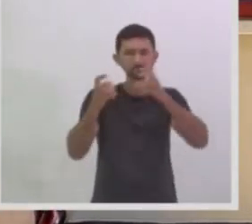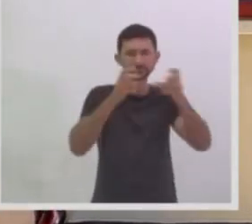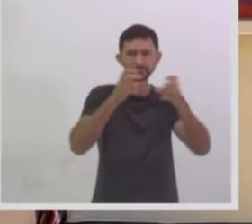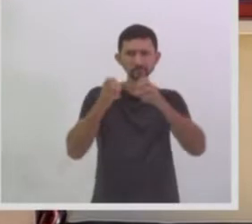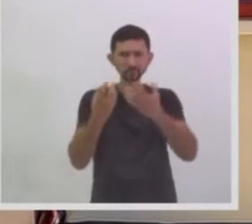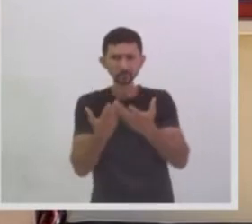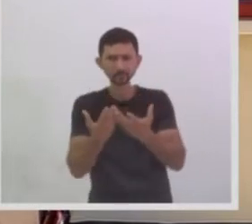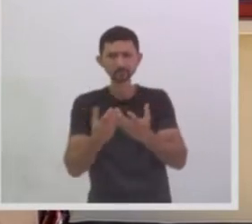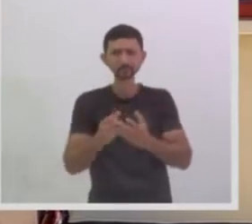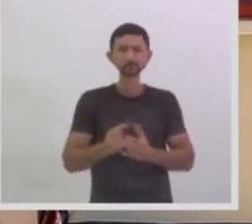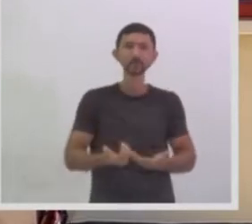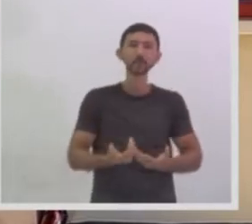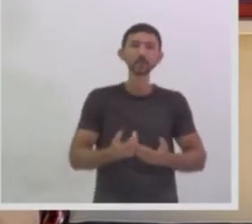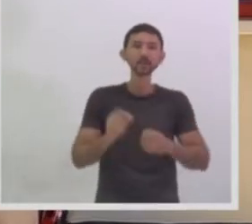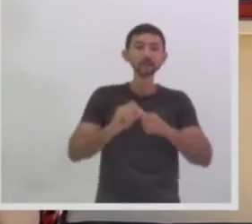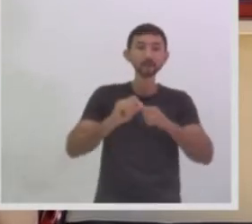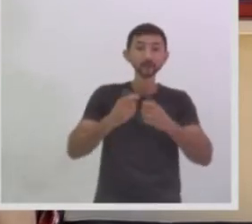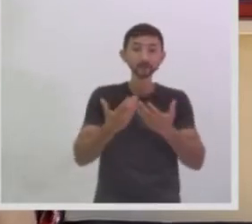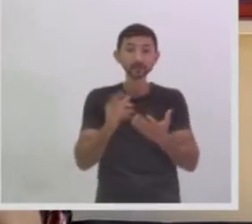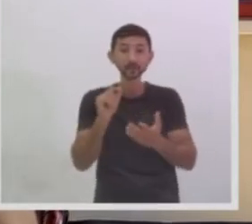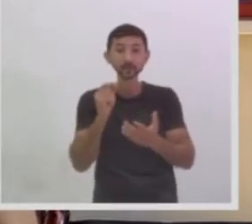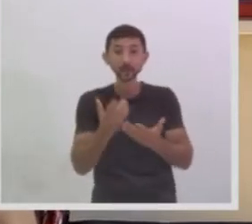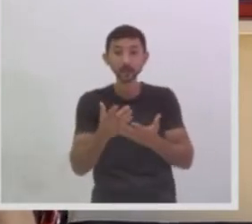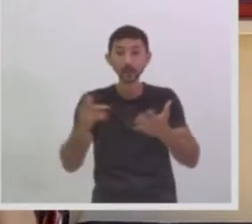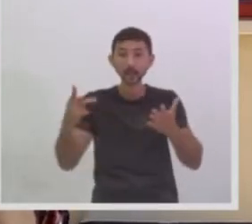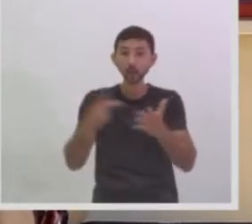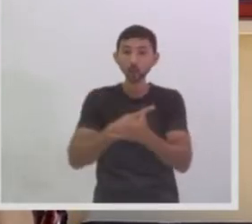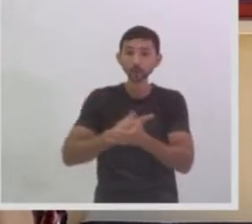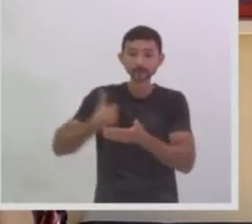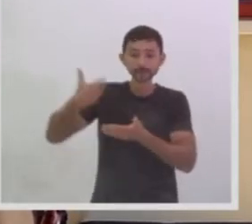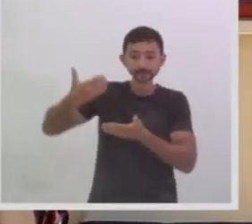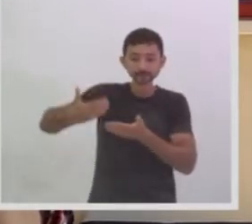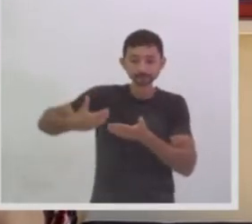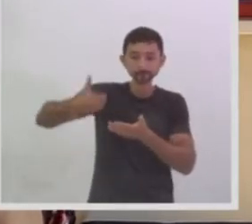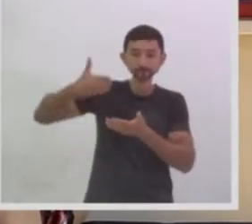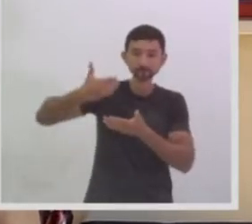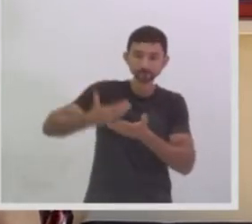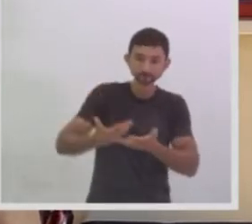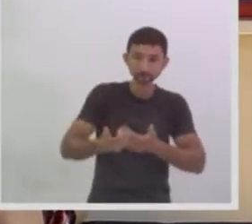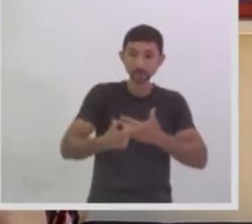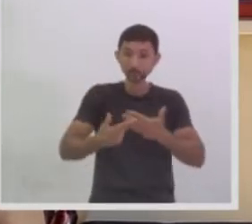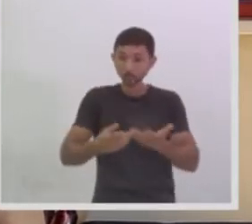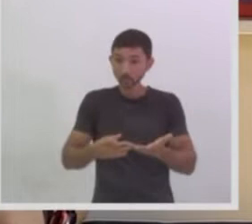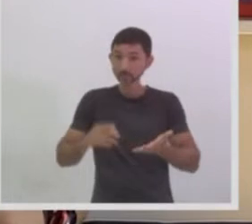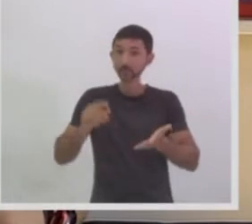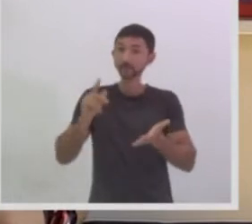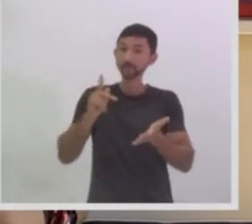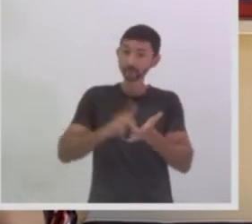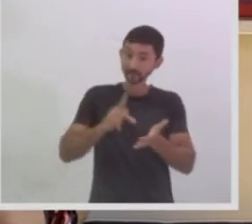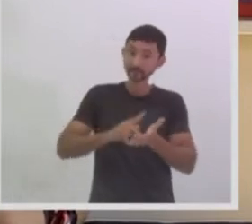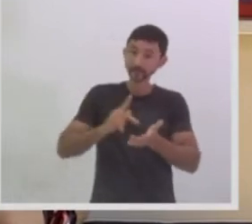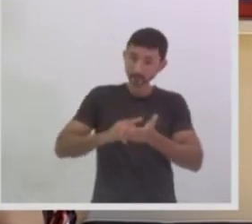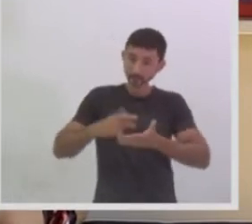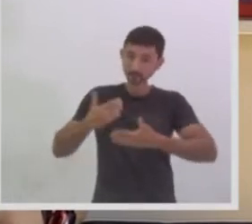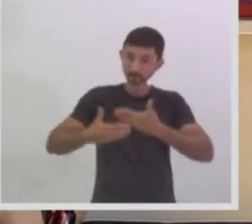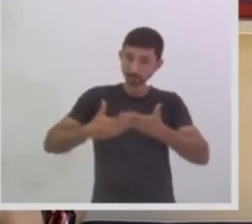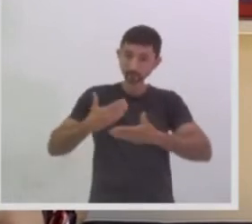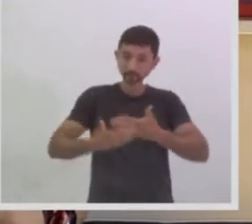vai fazer com que as coisas aconteçam, com que as coisas realmente